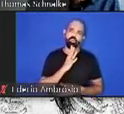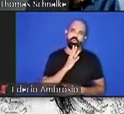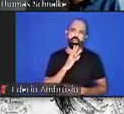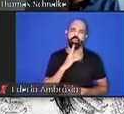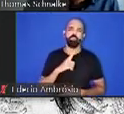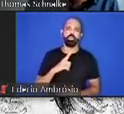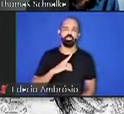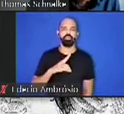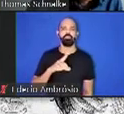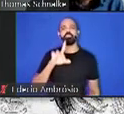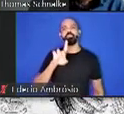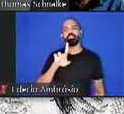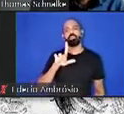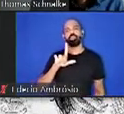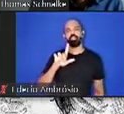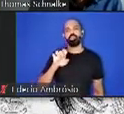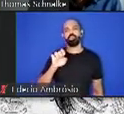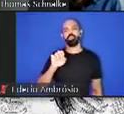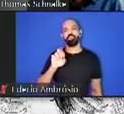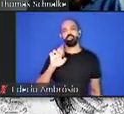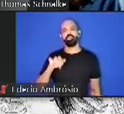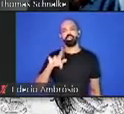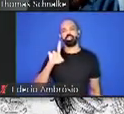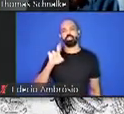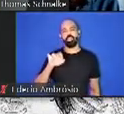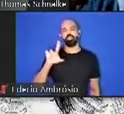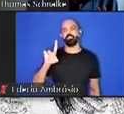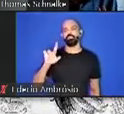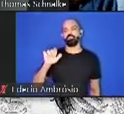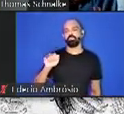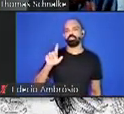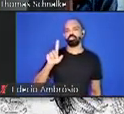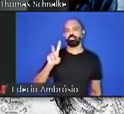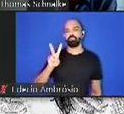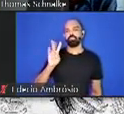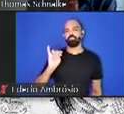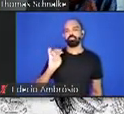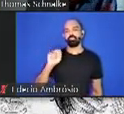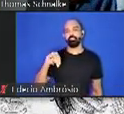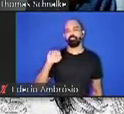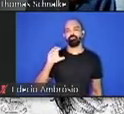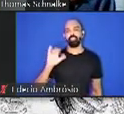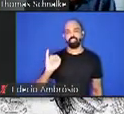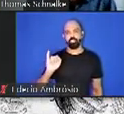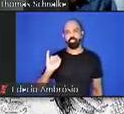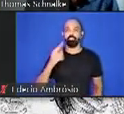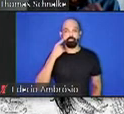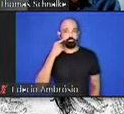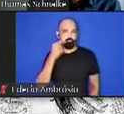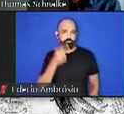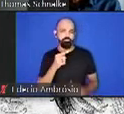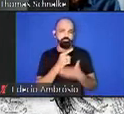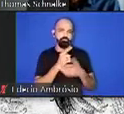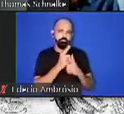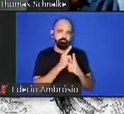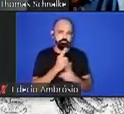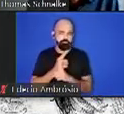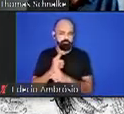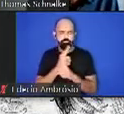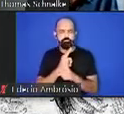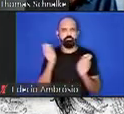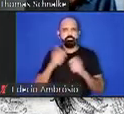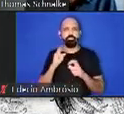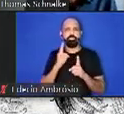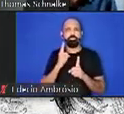Vinci. E examinando mais de perto sua ilustração anatômica, nós encontramos outras formas de direcionar